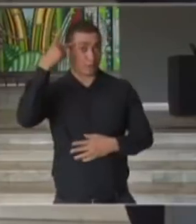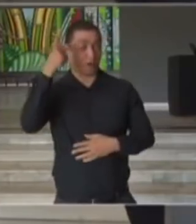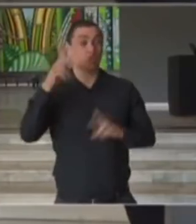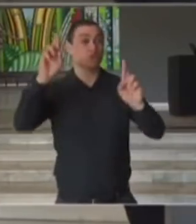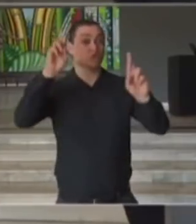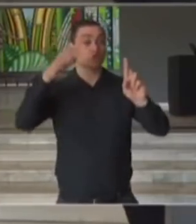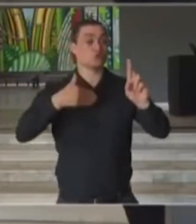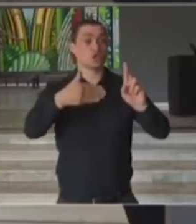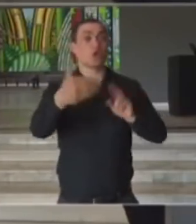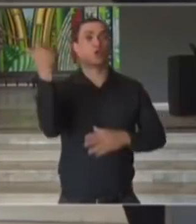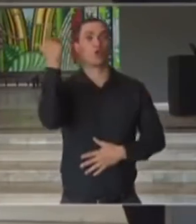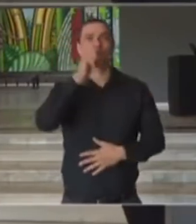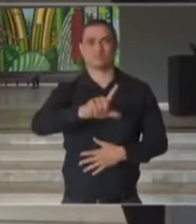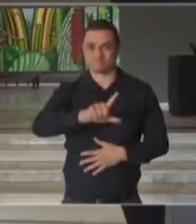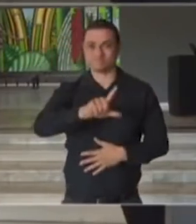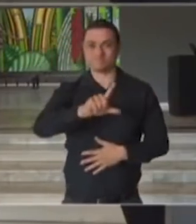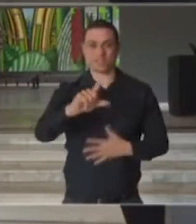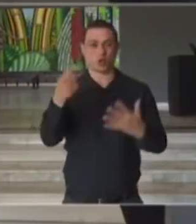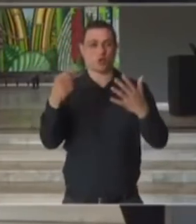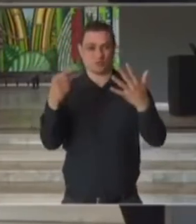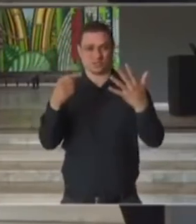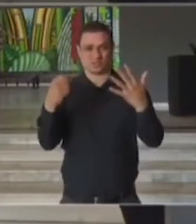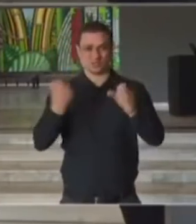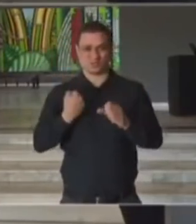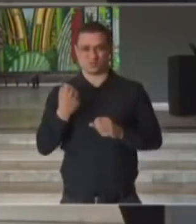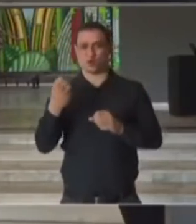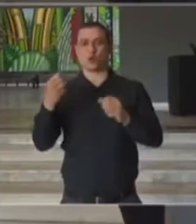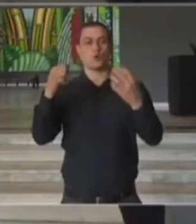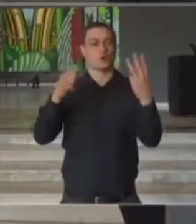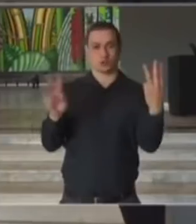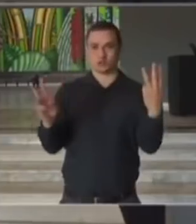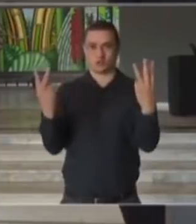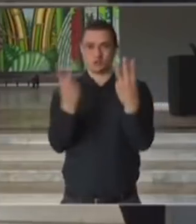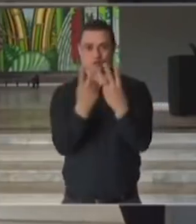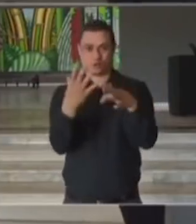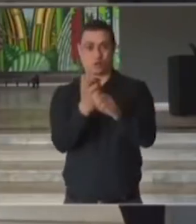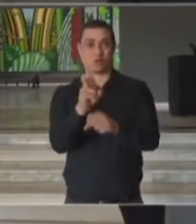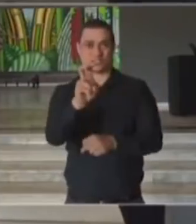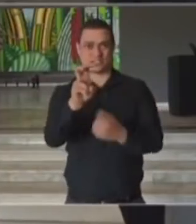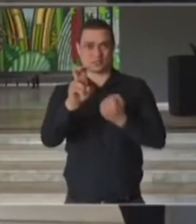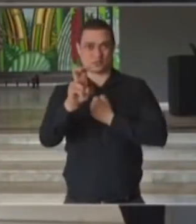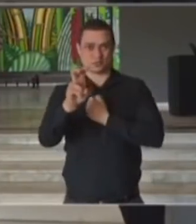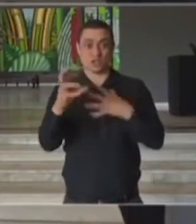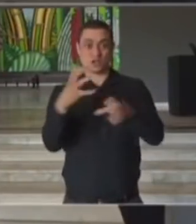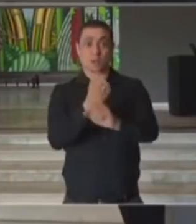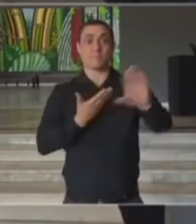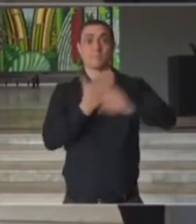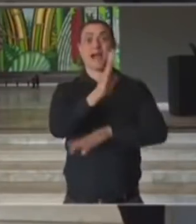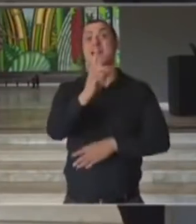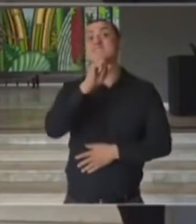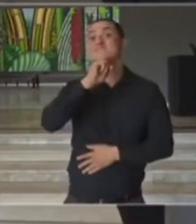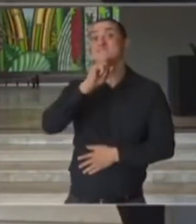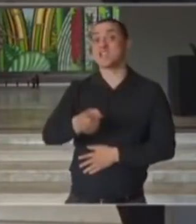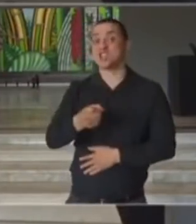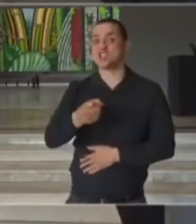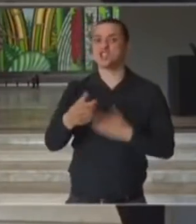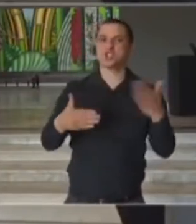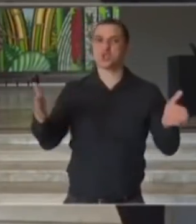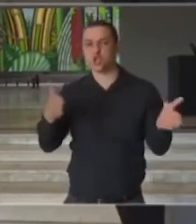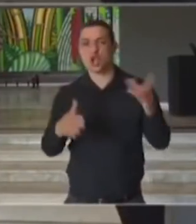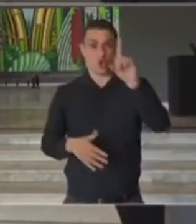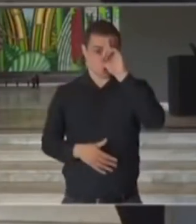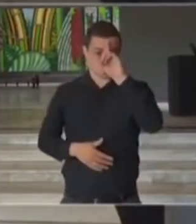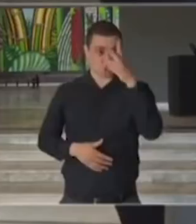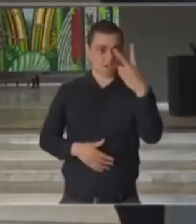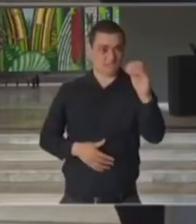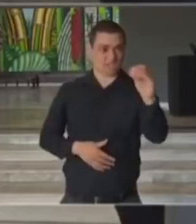é que a gente esteja com os 5 indicadores podendo ser classificado na fase verde entre o dia